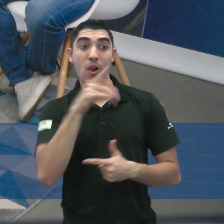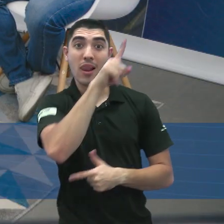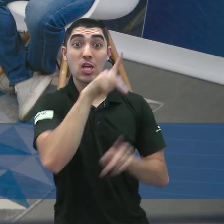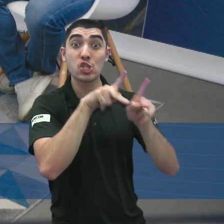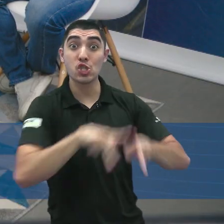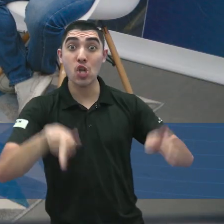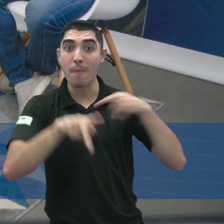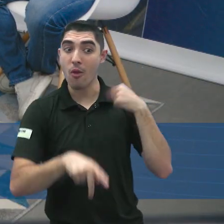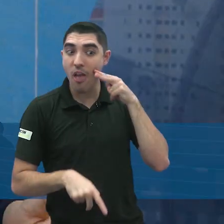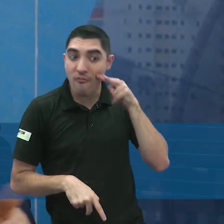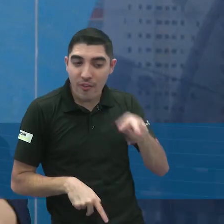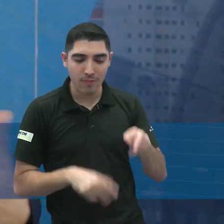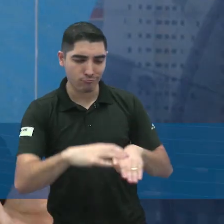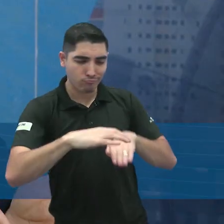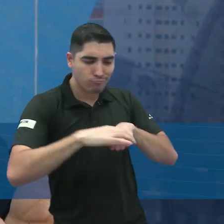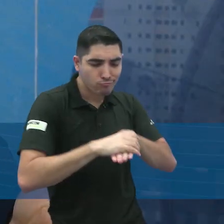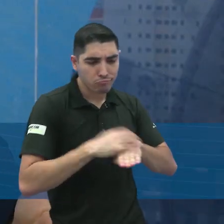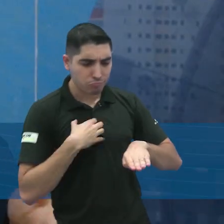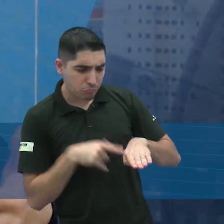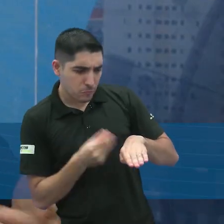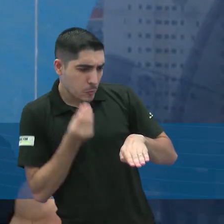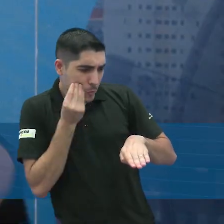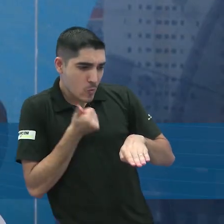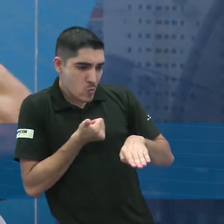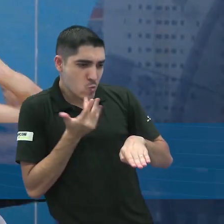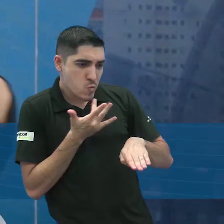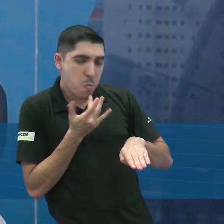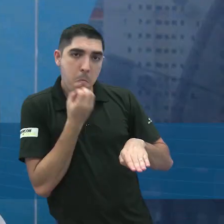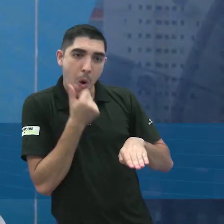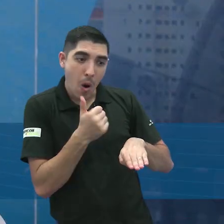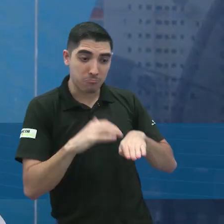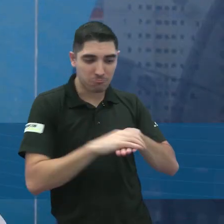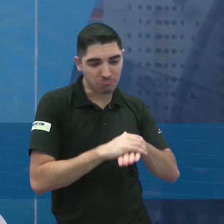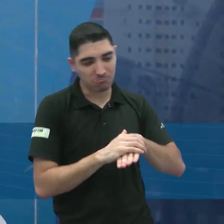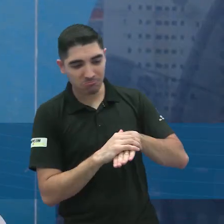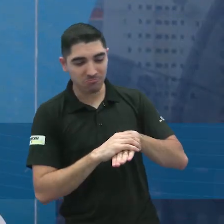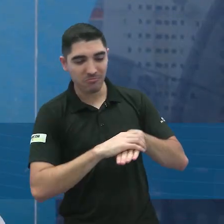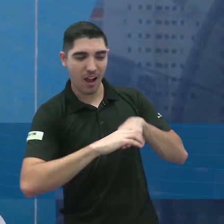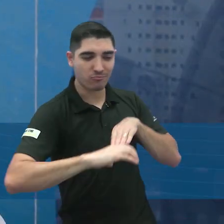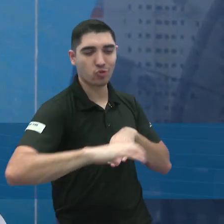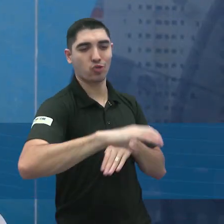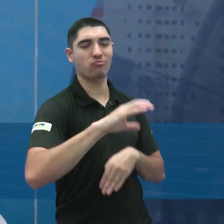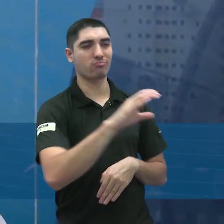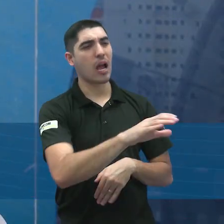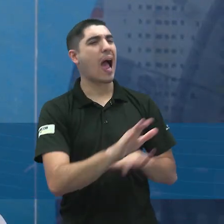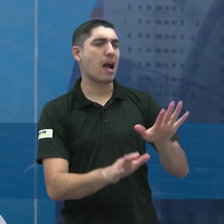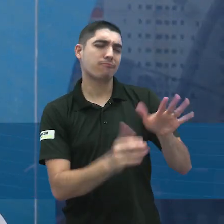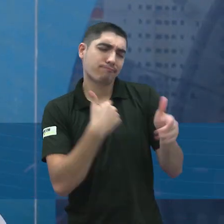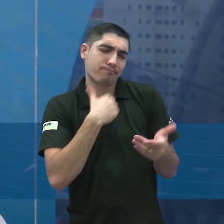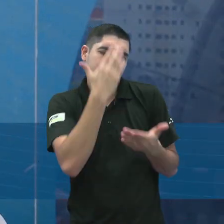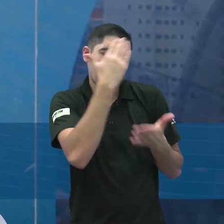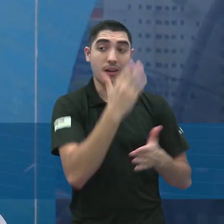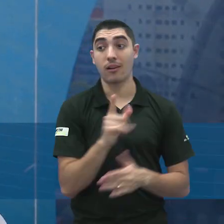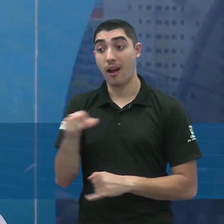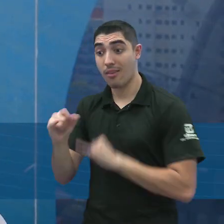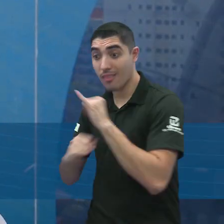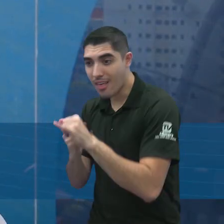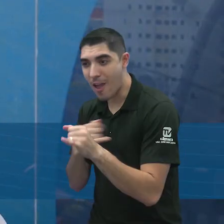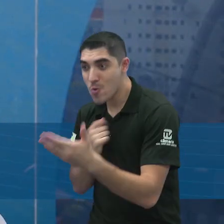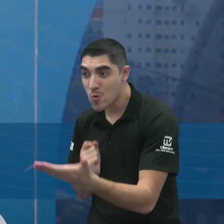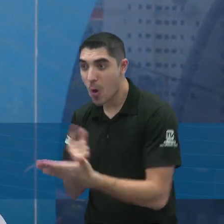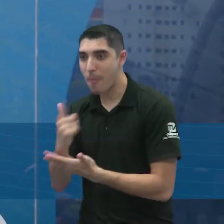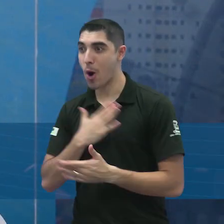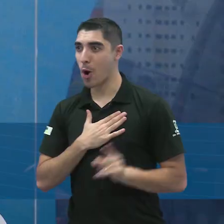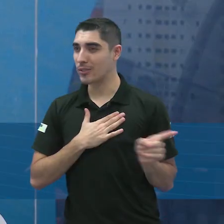online. Então, isso também é uma tendência, né, então as lojas físicas aprenderam também que o seu espaço online